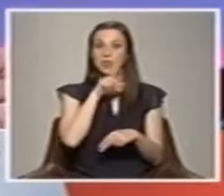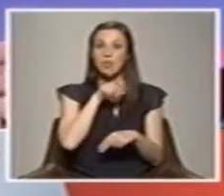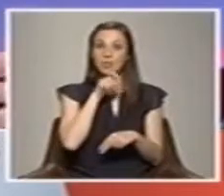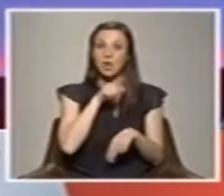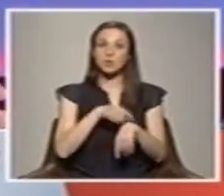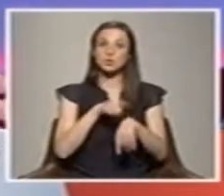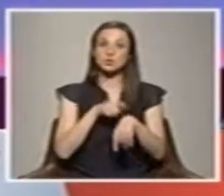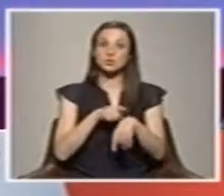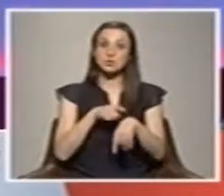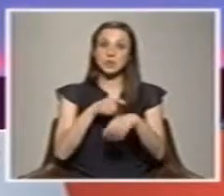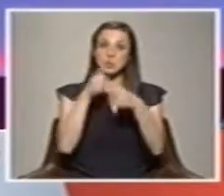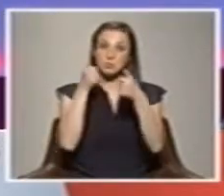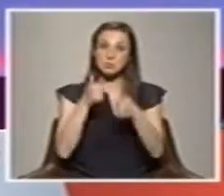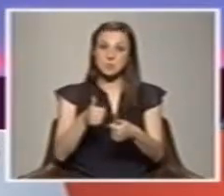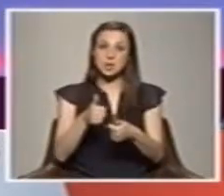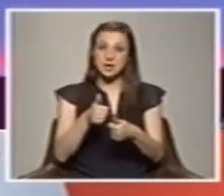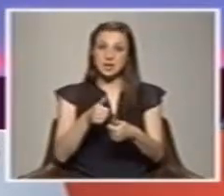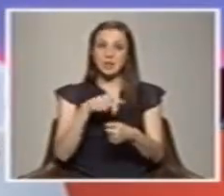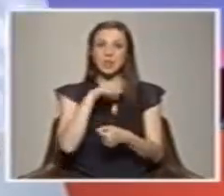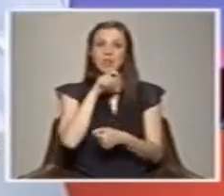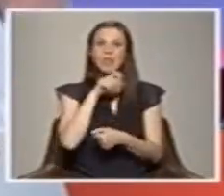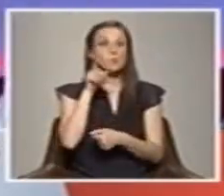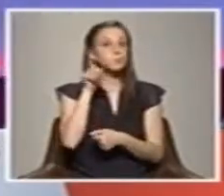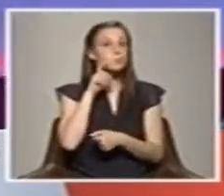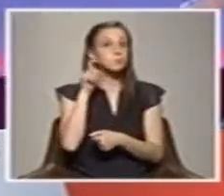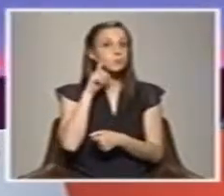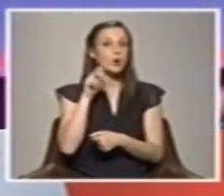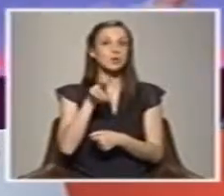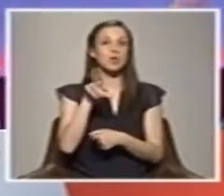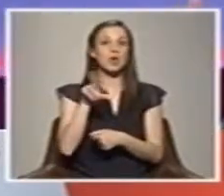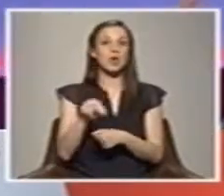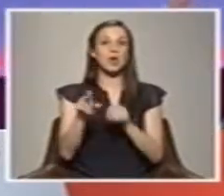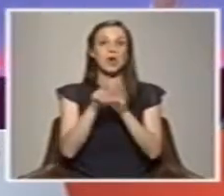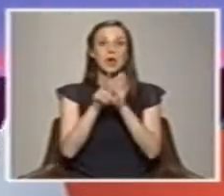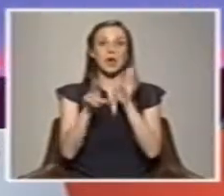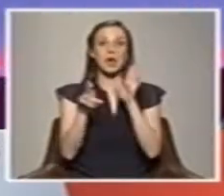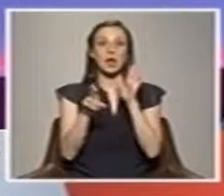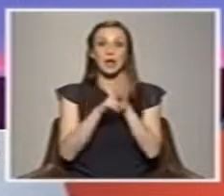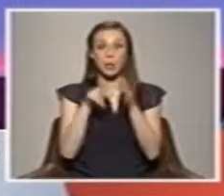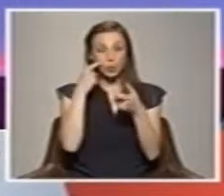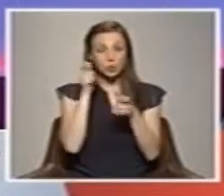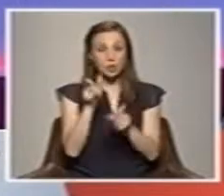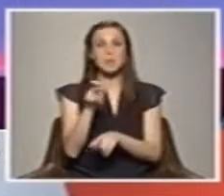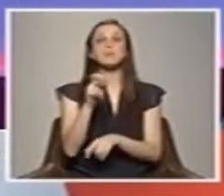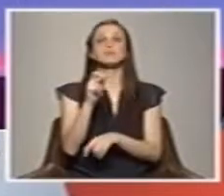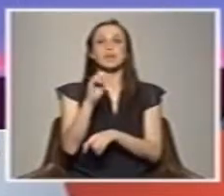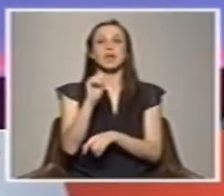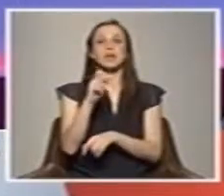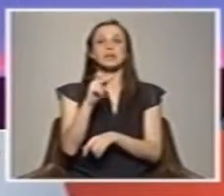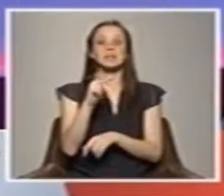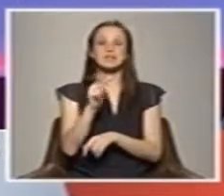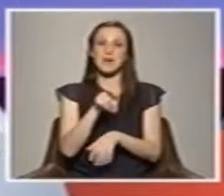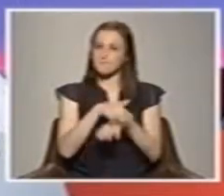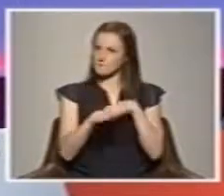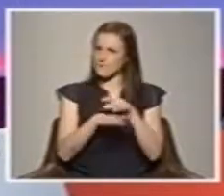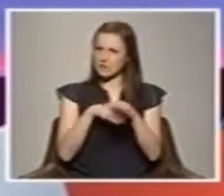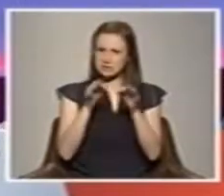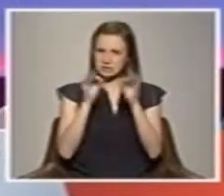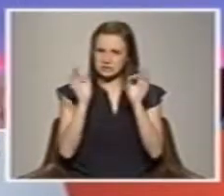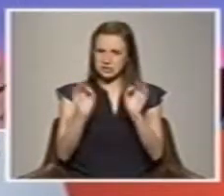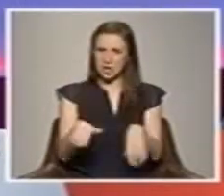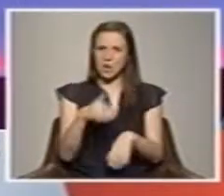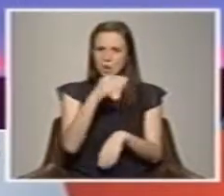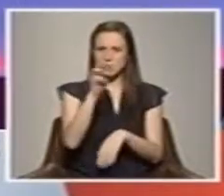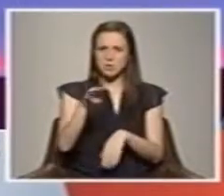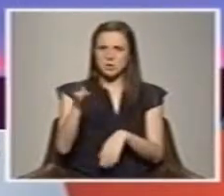tempos certos e sem pôr em causa a segurança e a higiene e com as normas validadas pela ASAI feitas, conseguimos fazer isto. Fomos num milhão de refeições sem